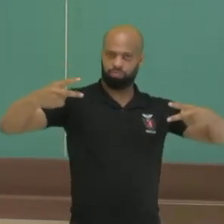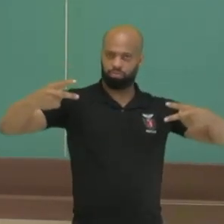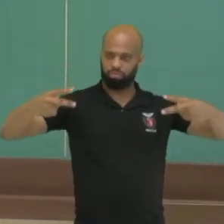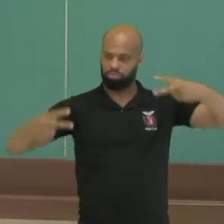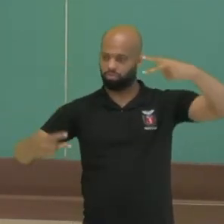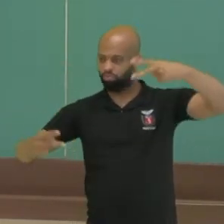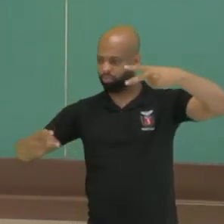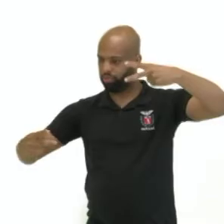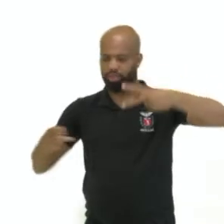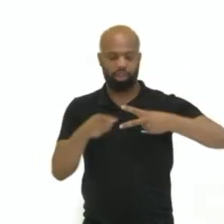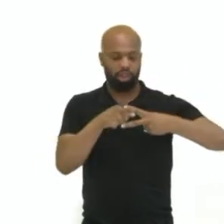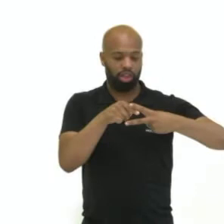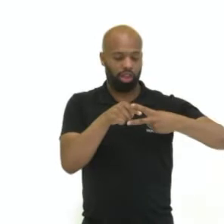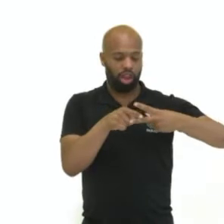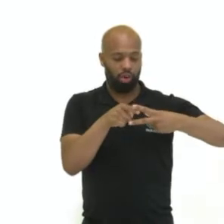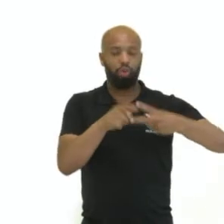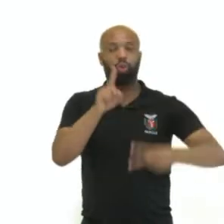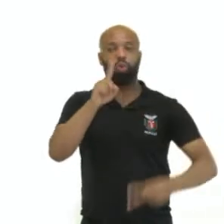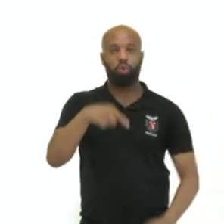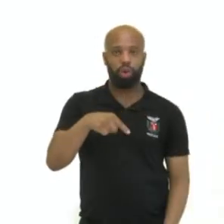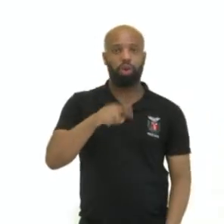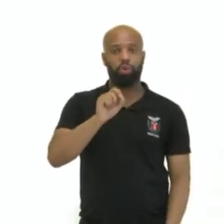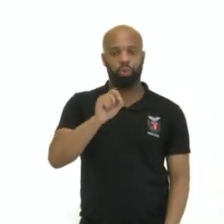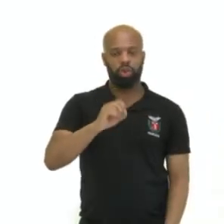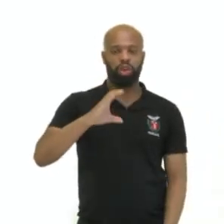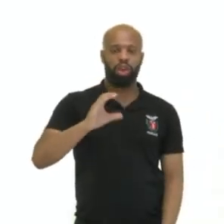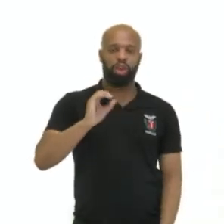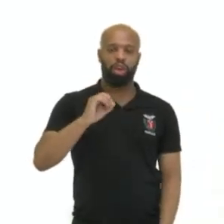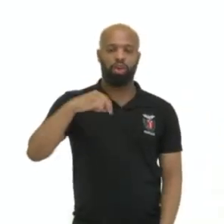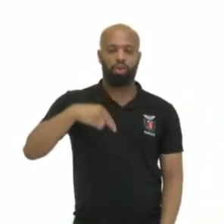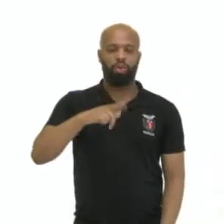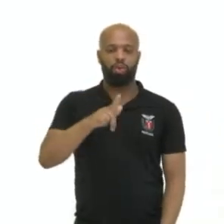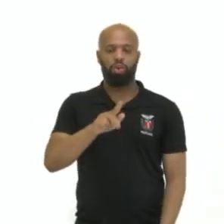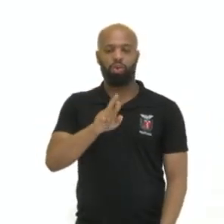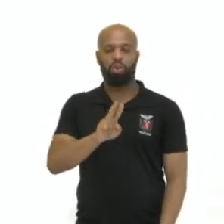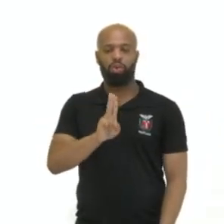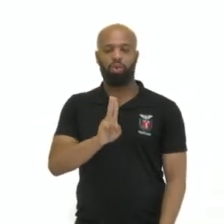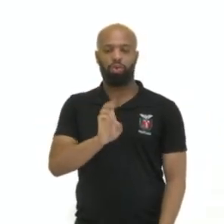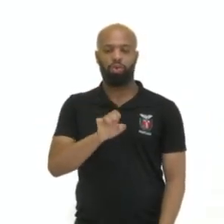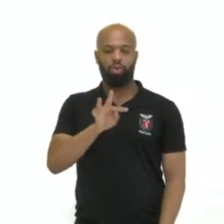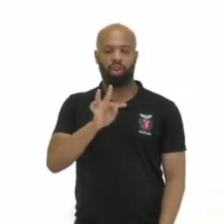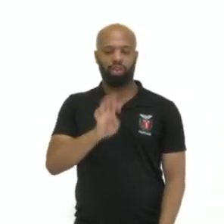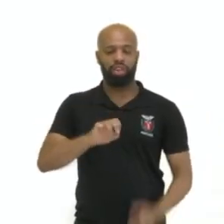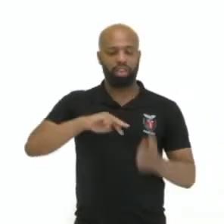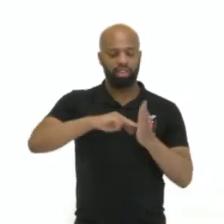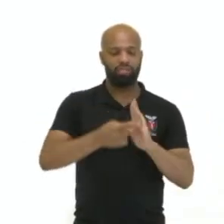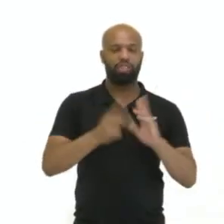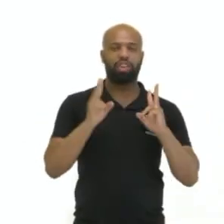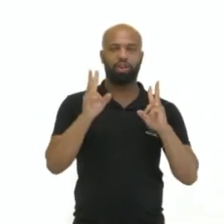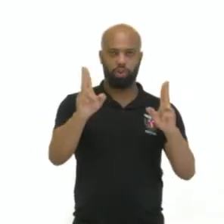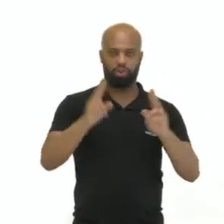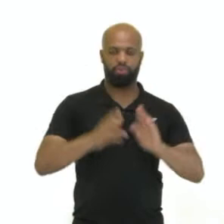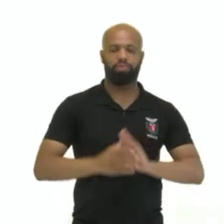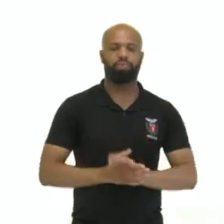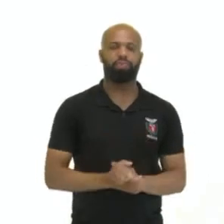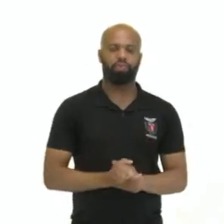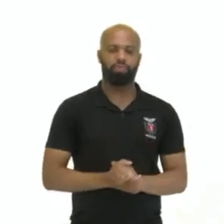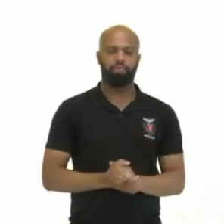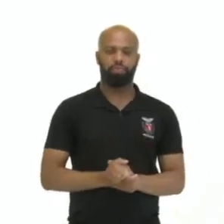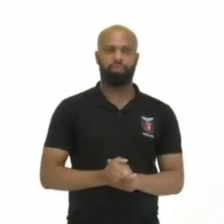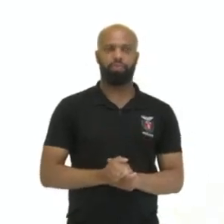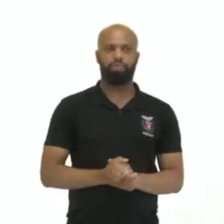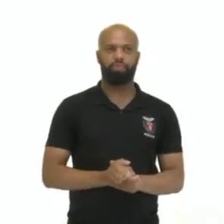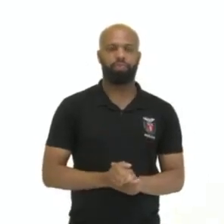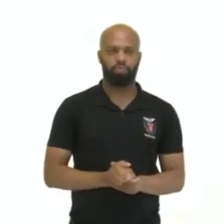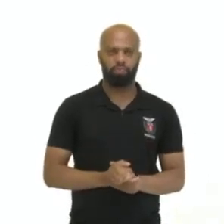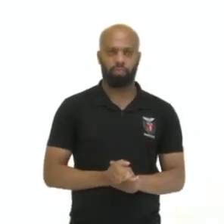A, ângulo C. Um de um lado, outro do outro. Estão em lados opostos e eles são iguais, são congruentes.